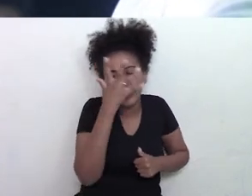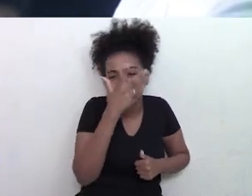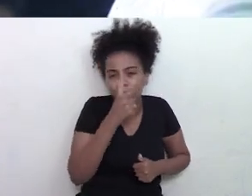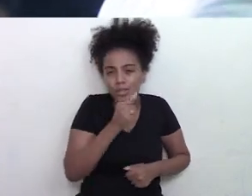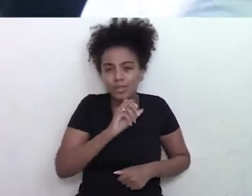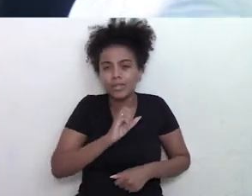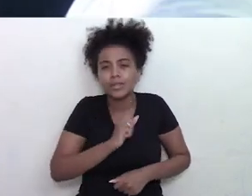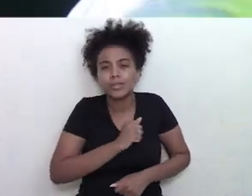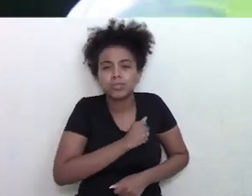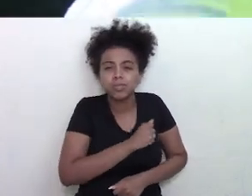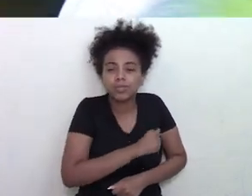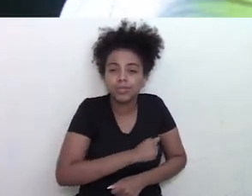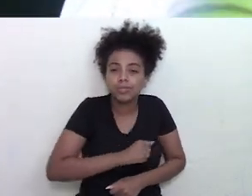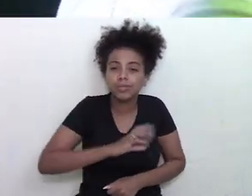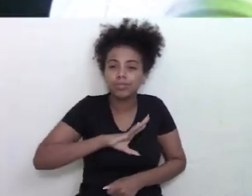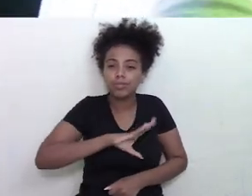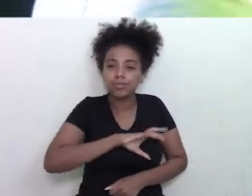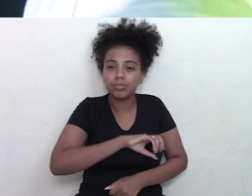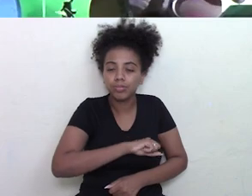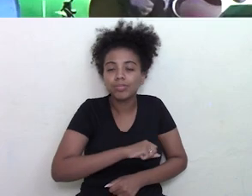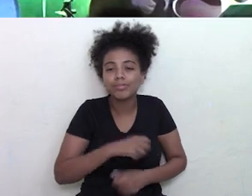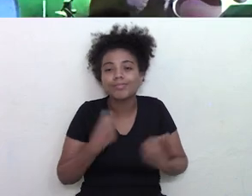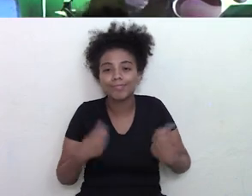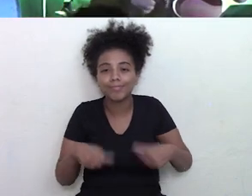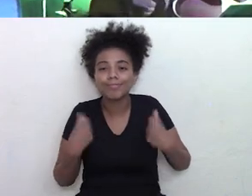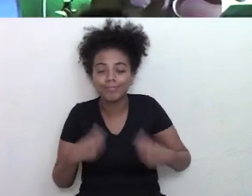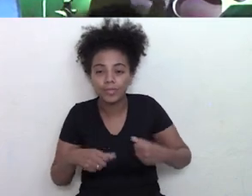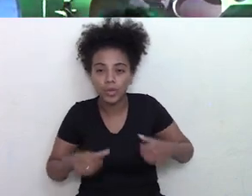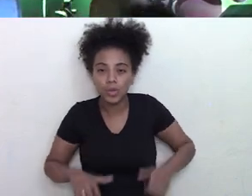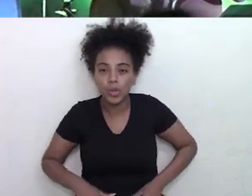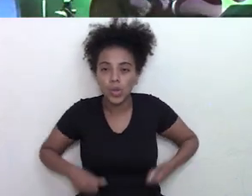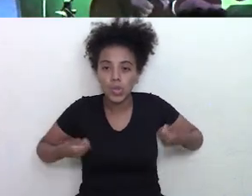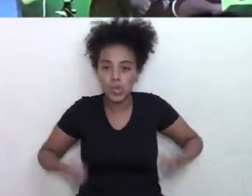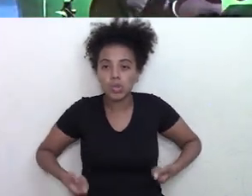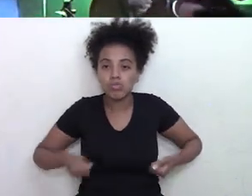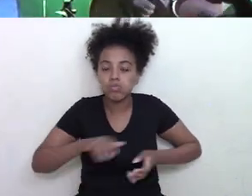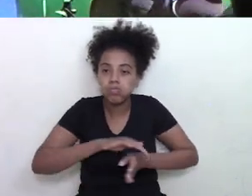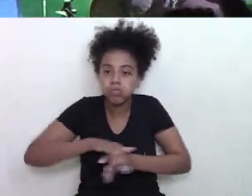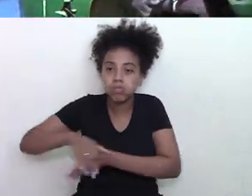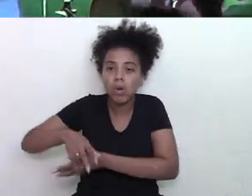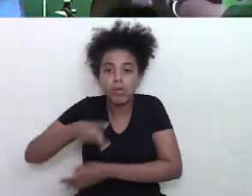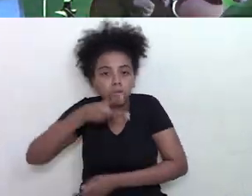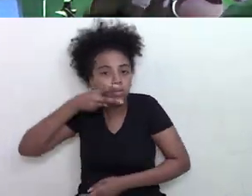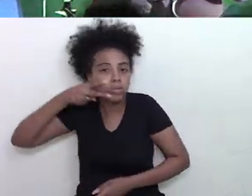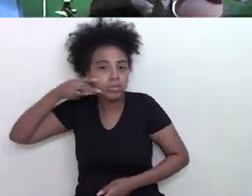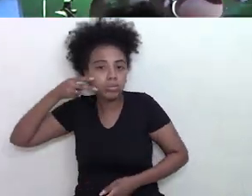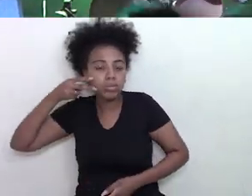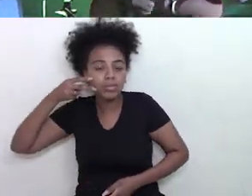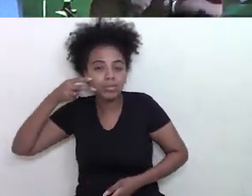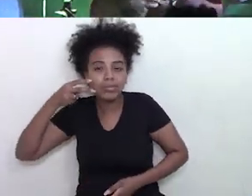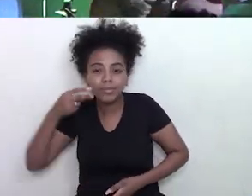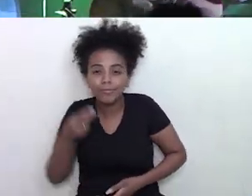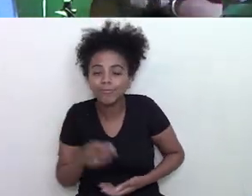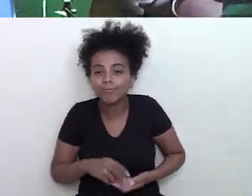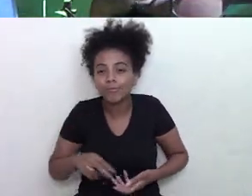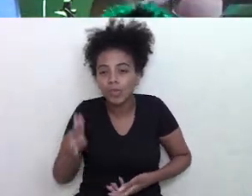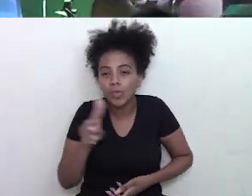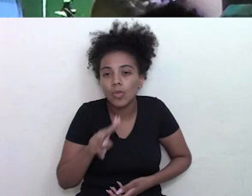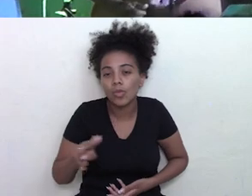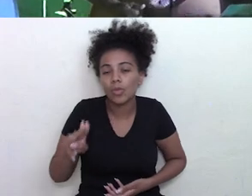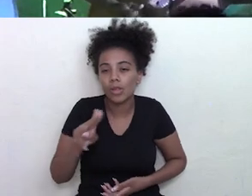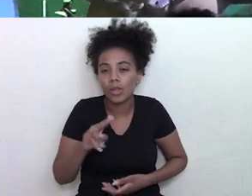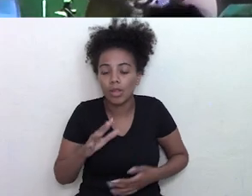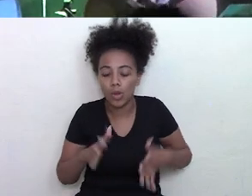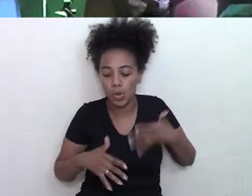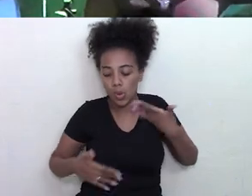amar. Eu te preciso, tira a calça de foto, fio dental. Morena, você é